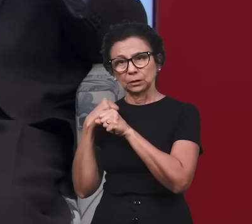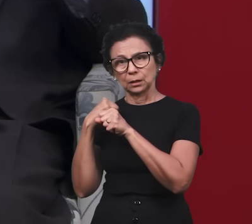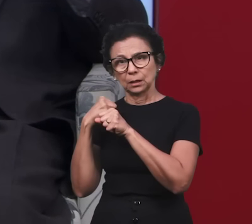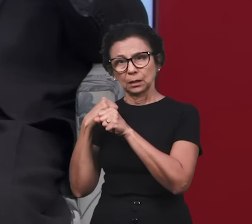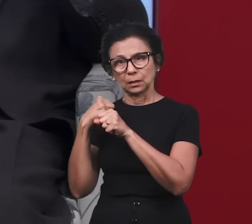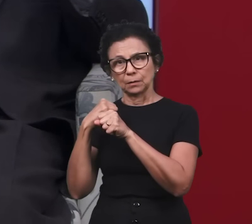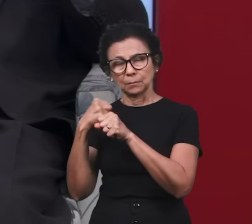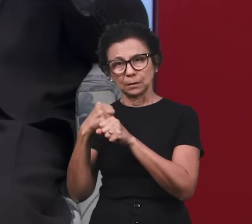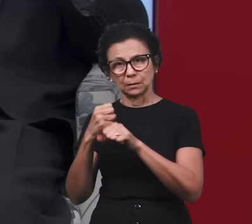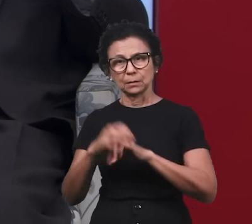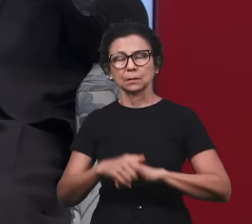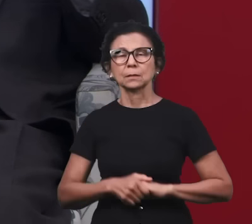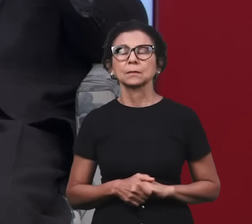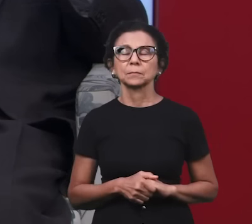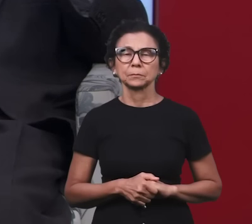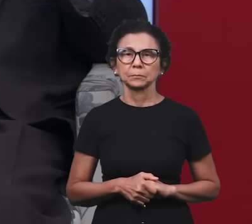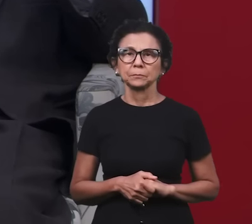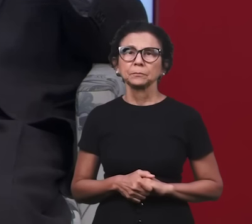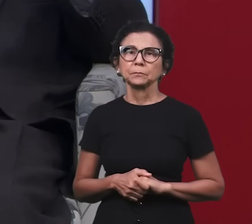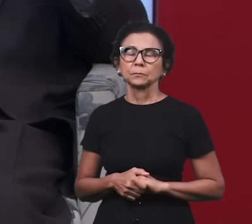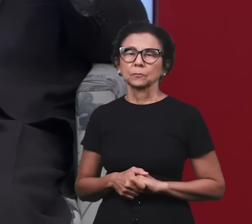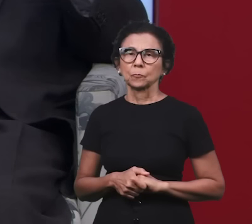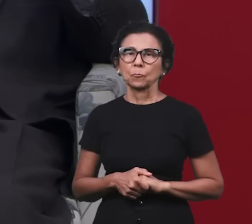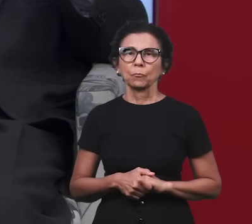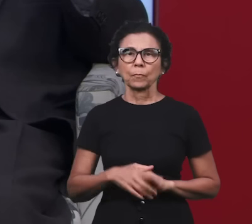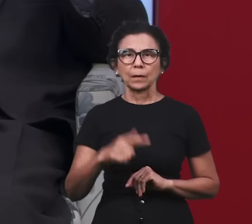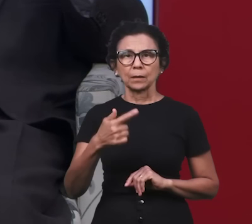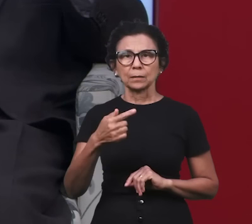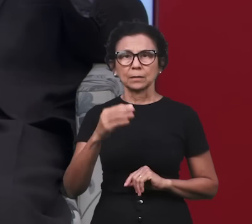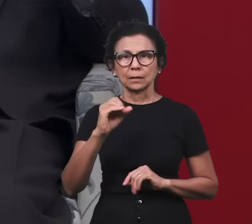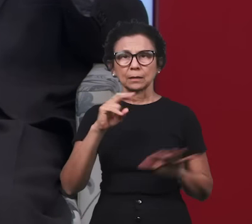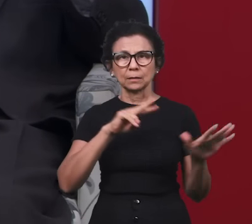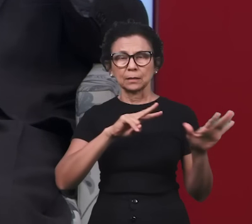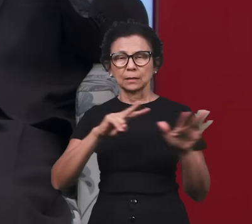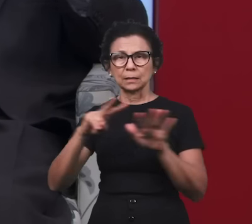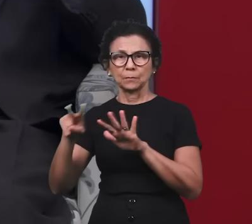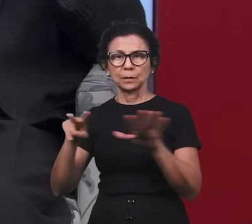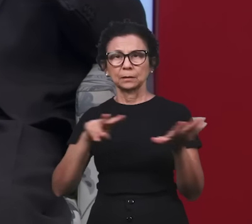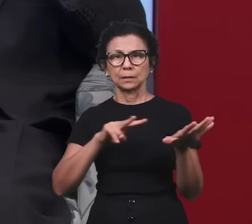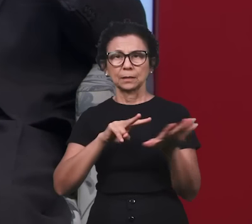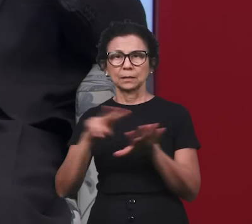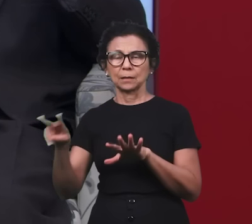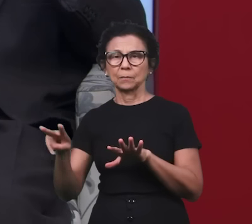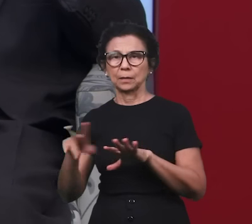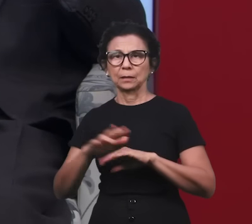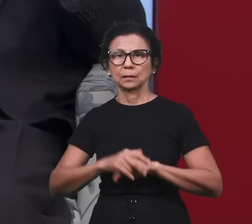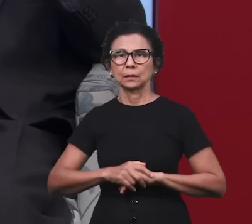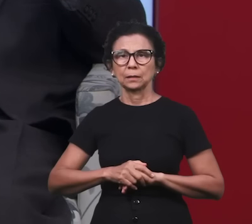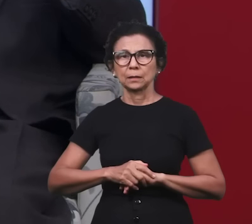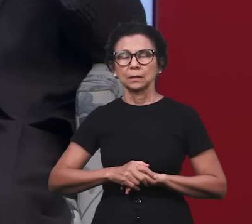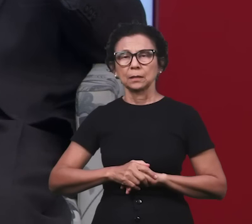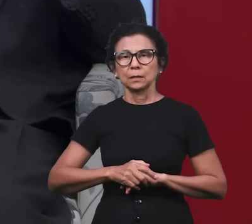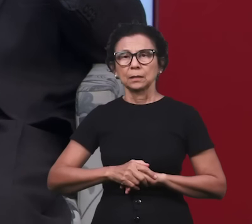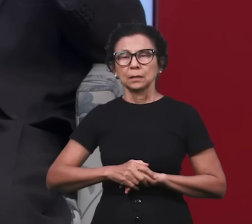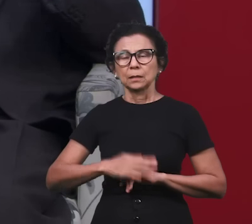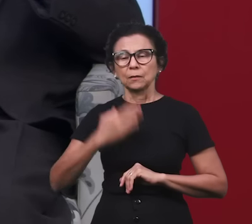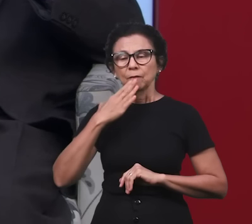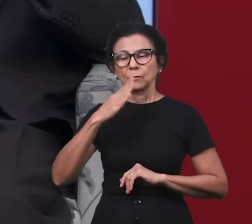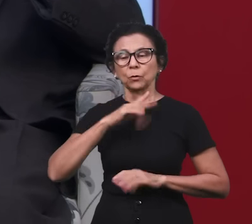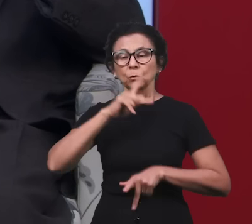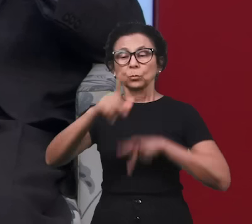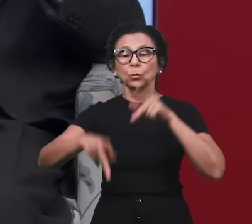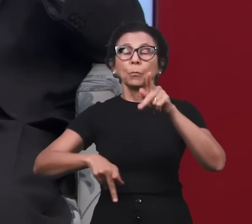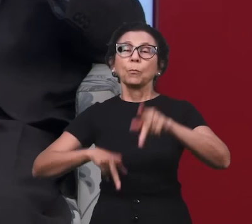tradução, 70 semanas estão determinadas sobre o teu povo, são 70 semanas de anos.